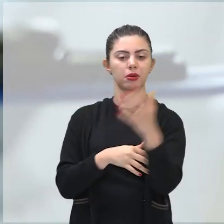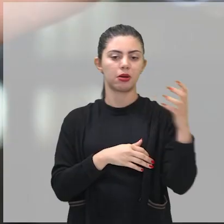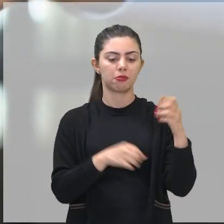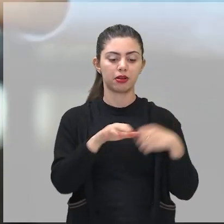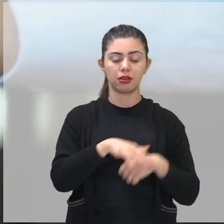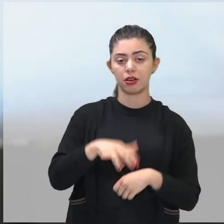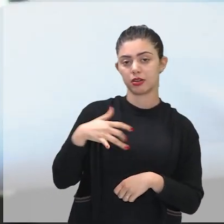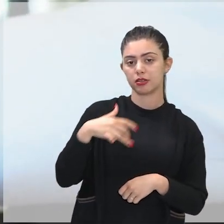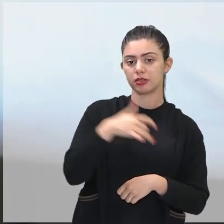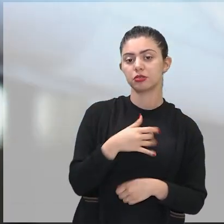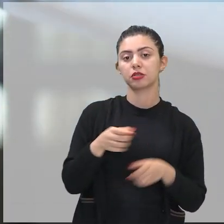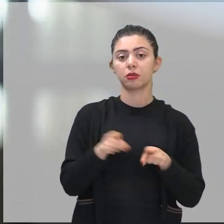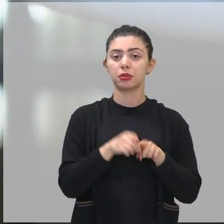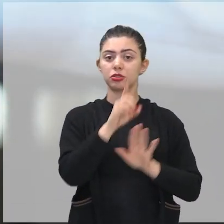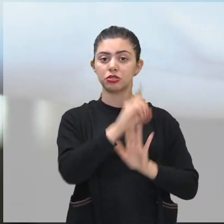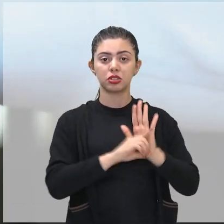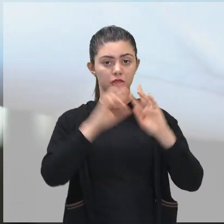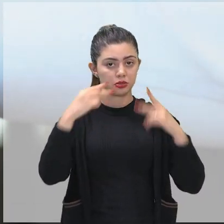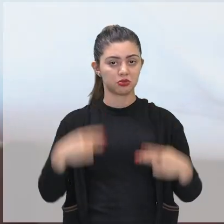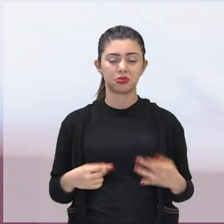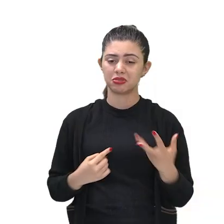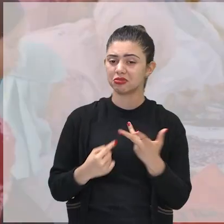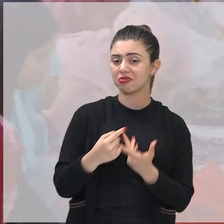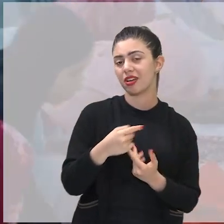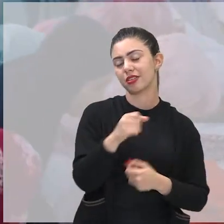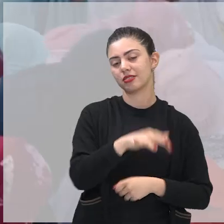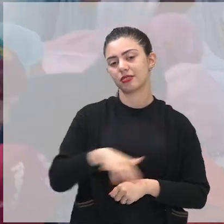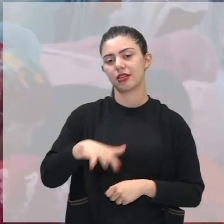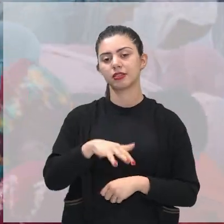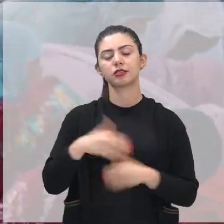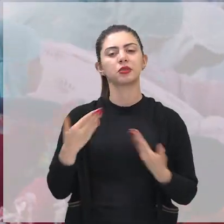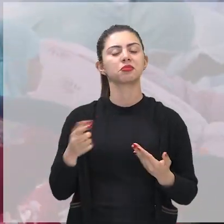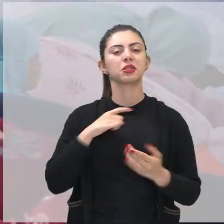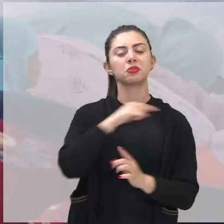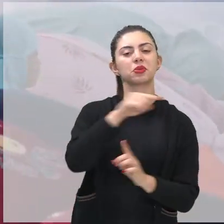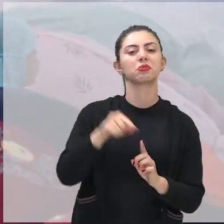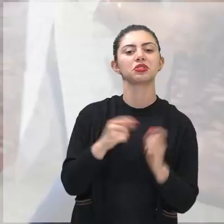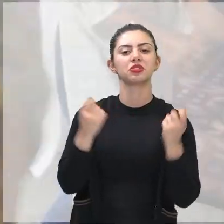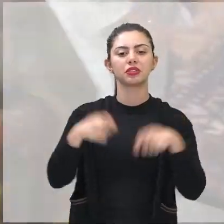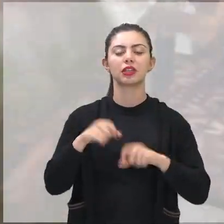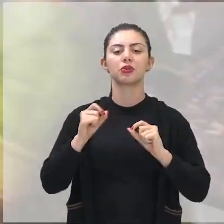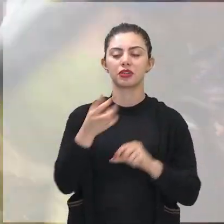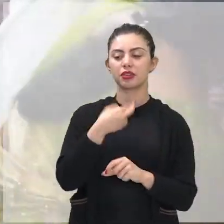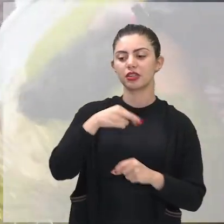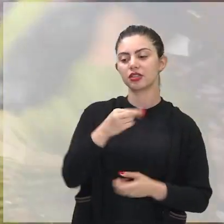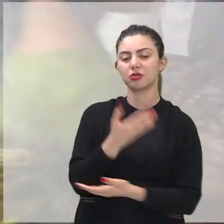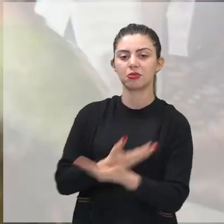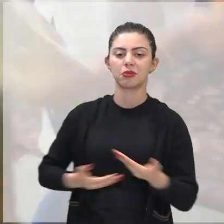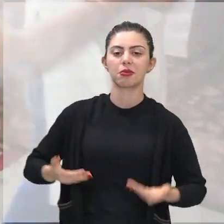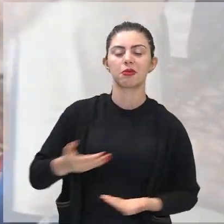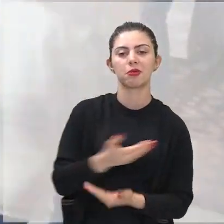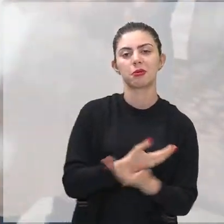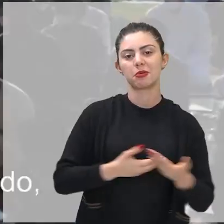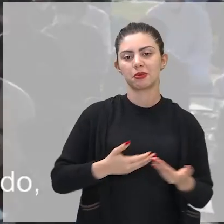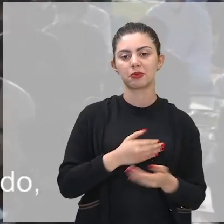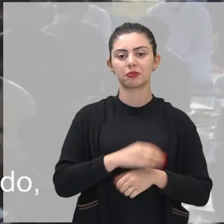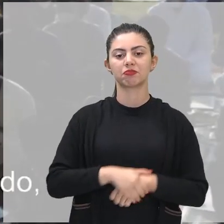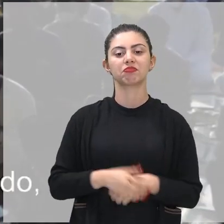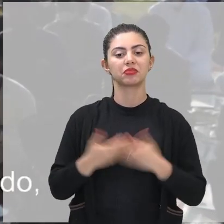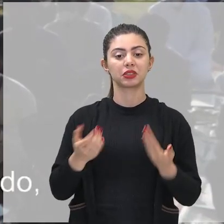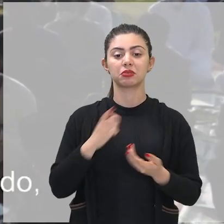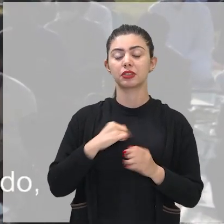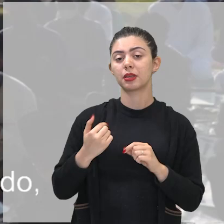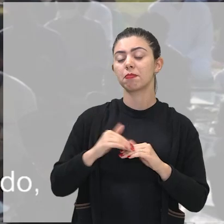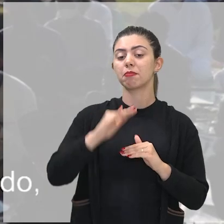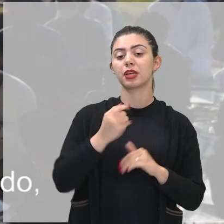saúde, direitos humanos e muito mais. Sempre promovendo a cooperação e o diálogo interreligioso. Com mais